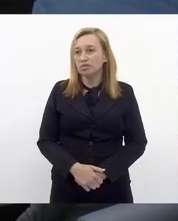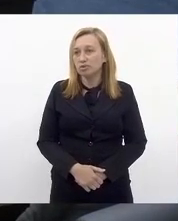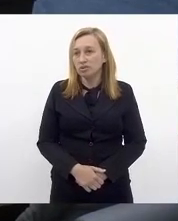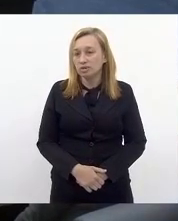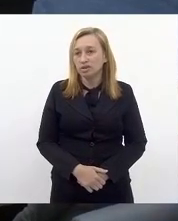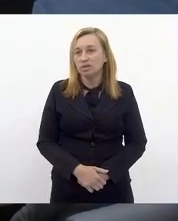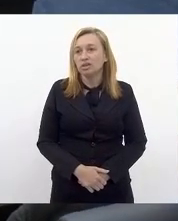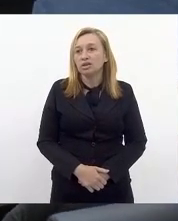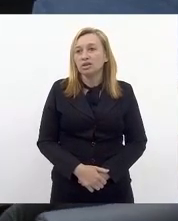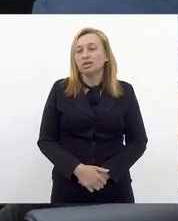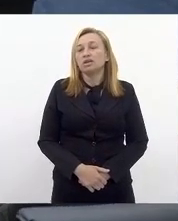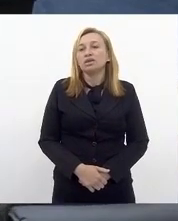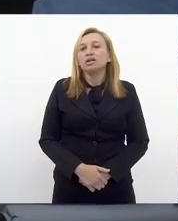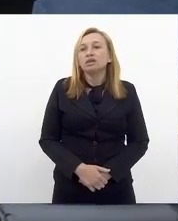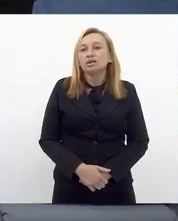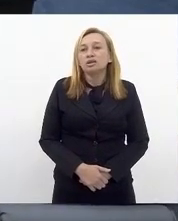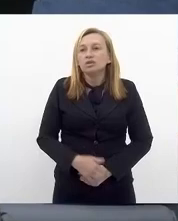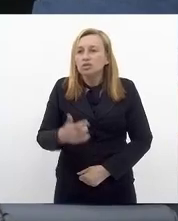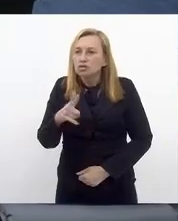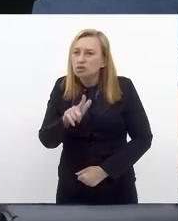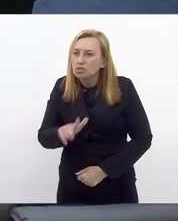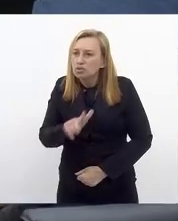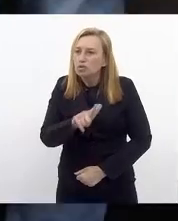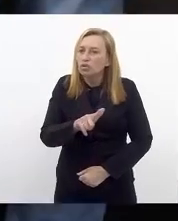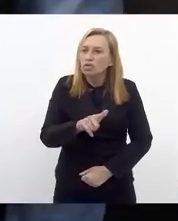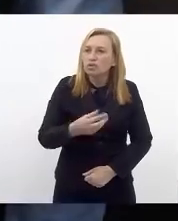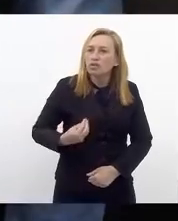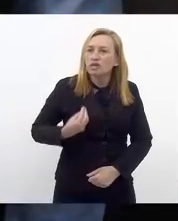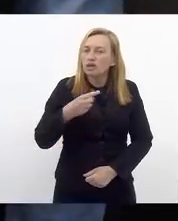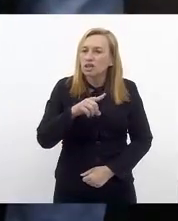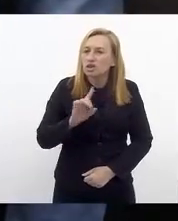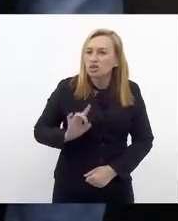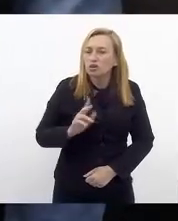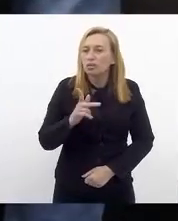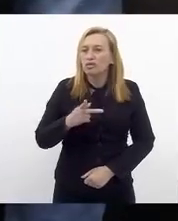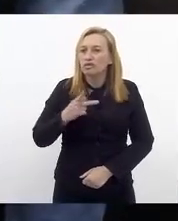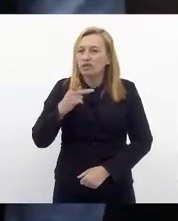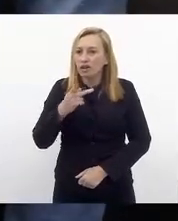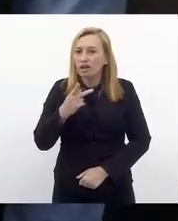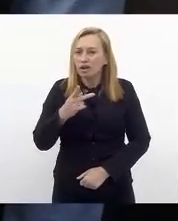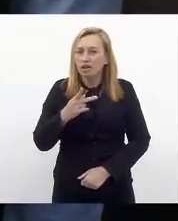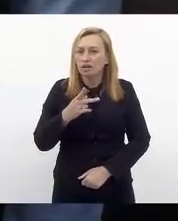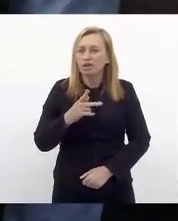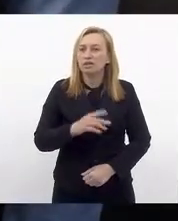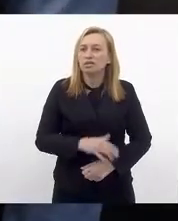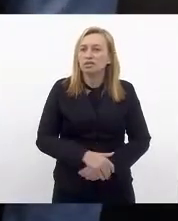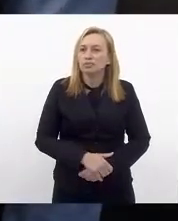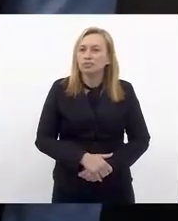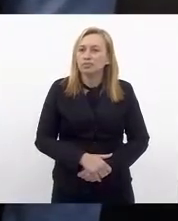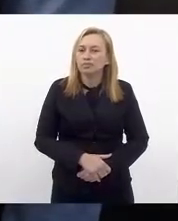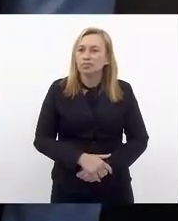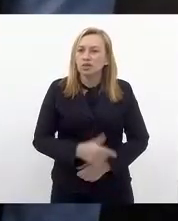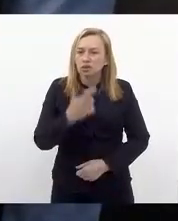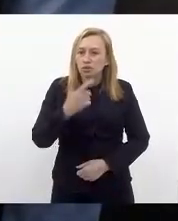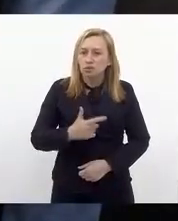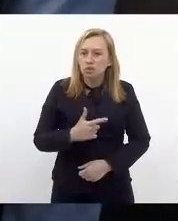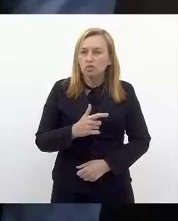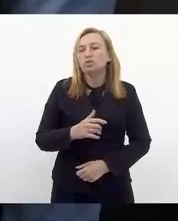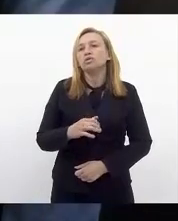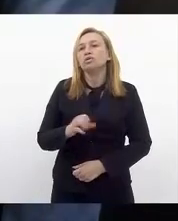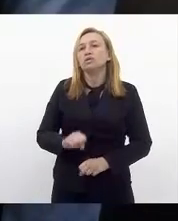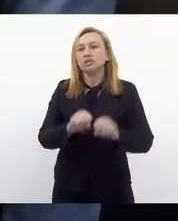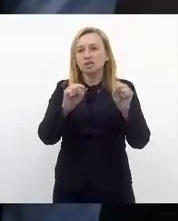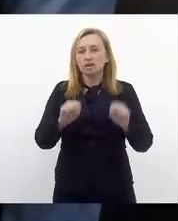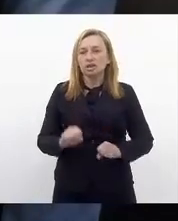a bruxa mais uma vez eu só tô aqui vou ratificar O que foi dito eu sou do sistema penal são